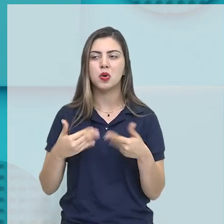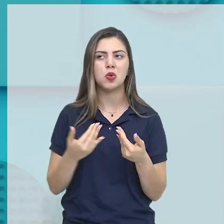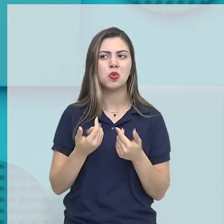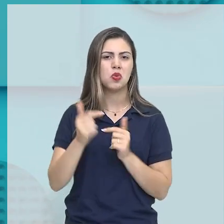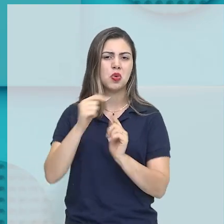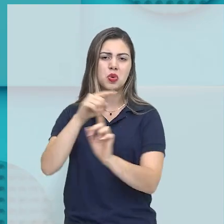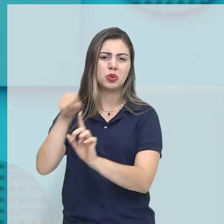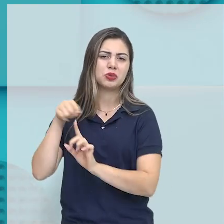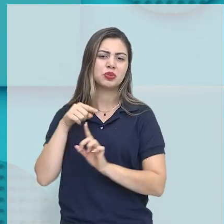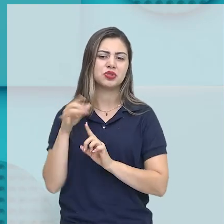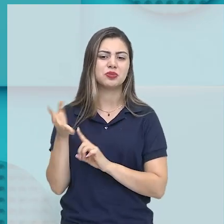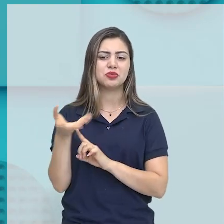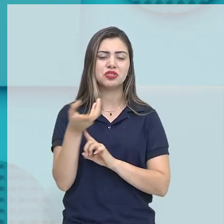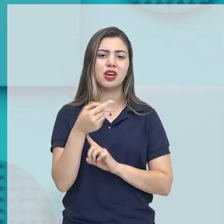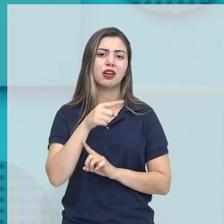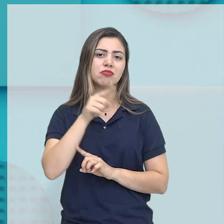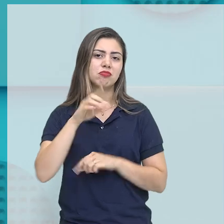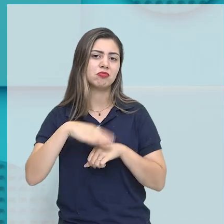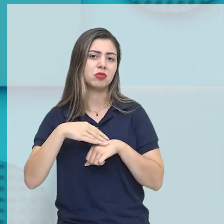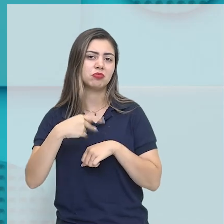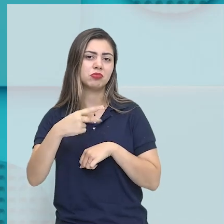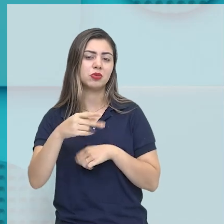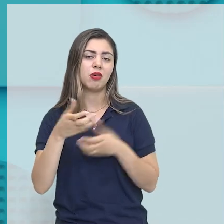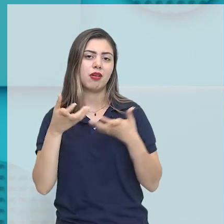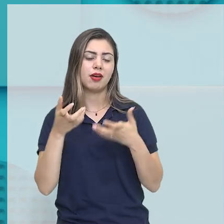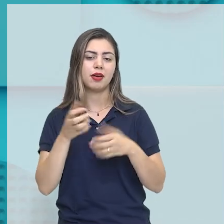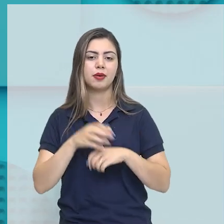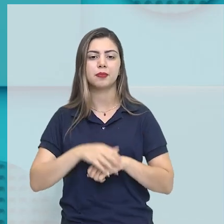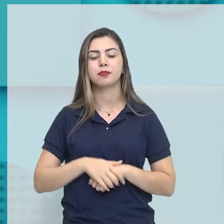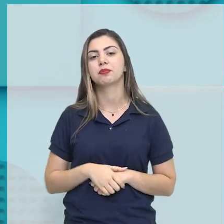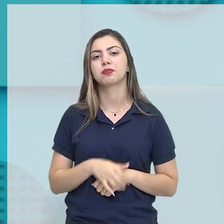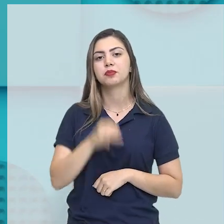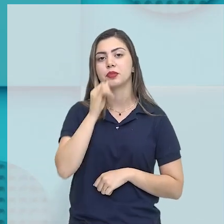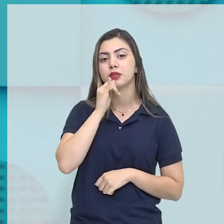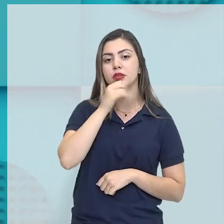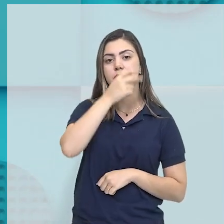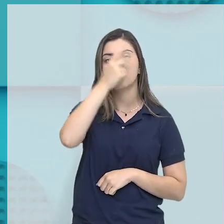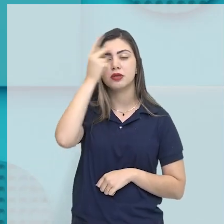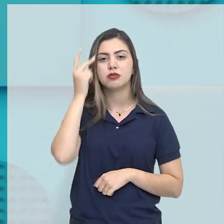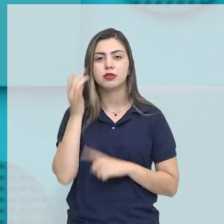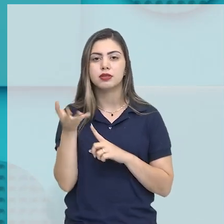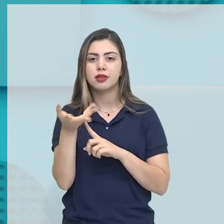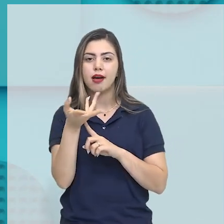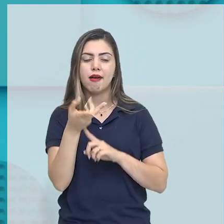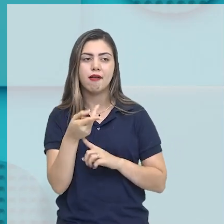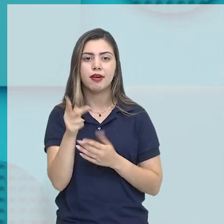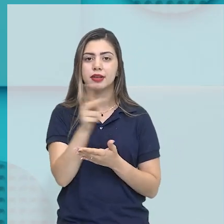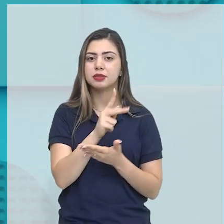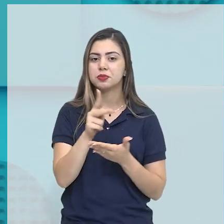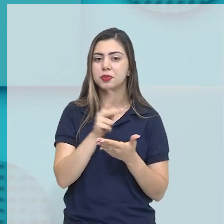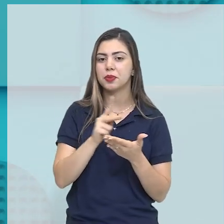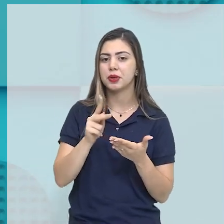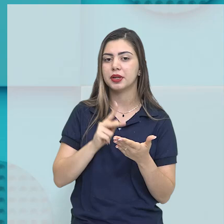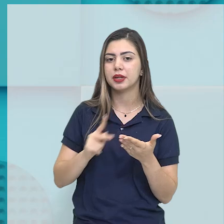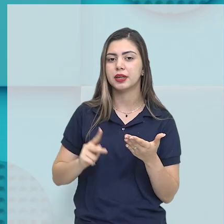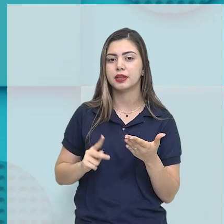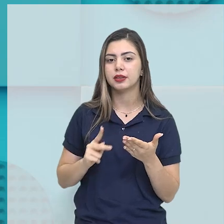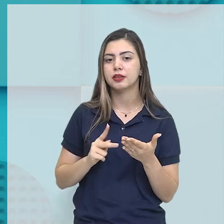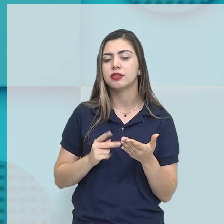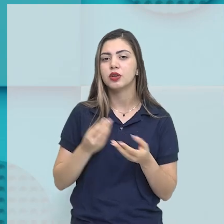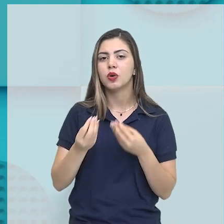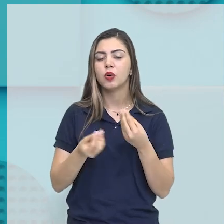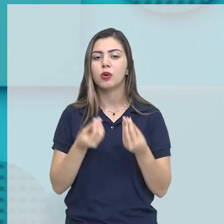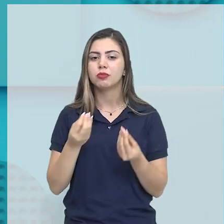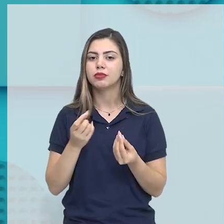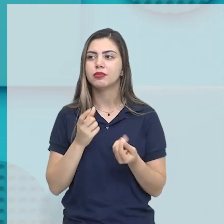outro tipo de arte que você queira criar, né? No caso, as pessoas, os artistas, os poetas, eles